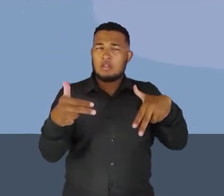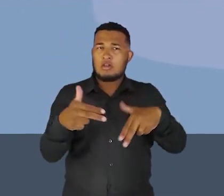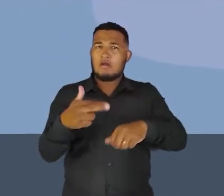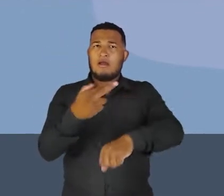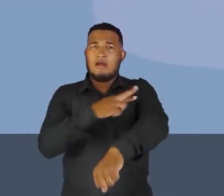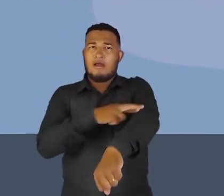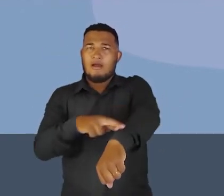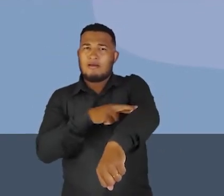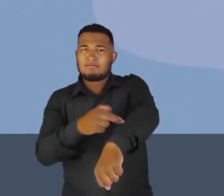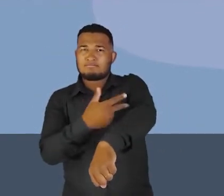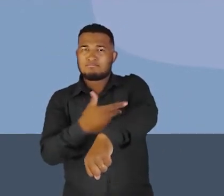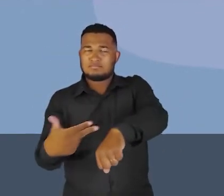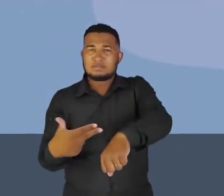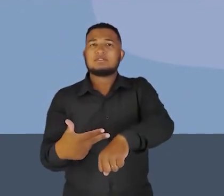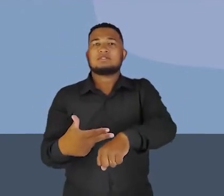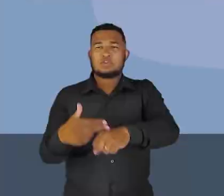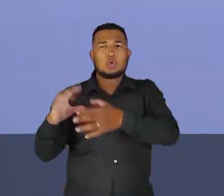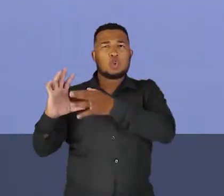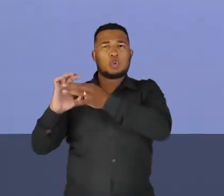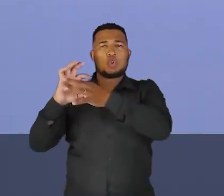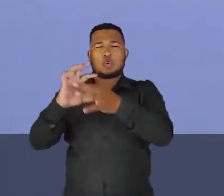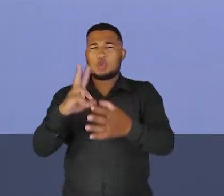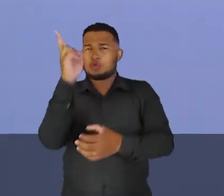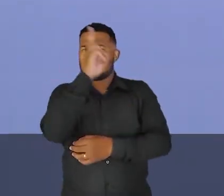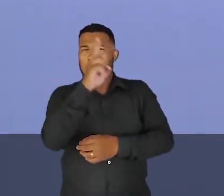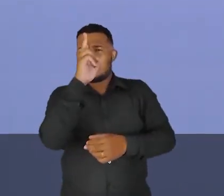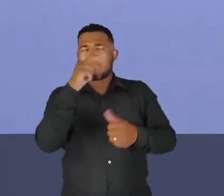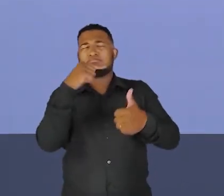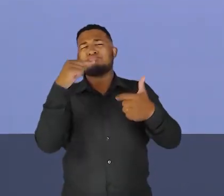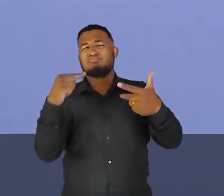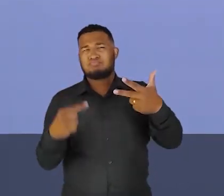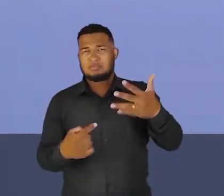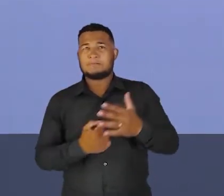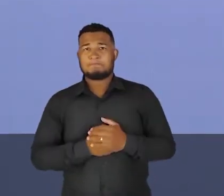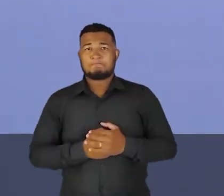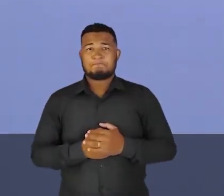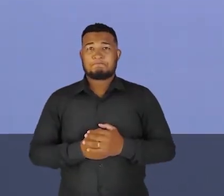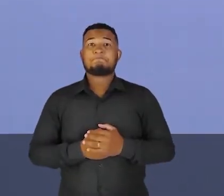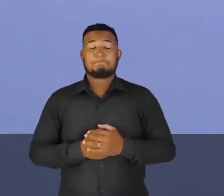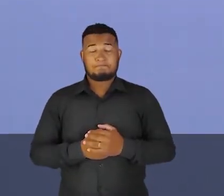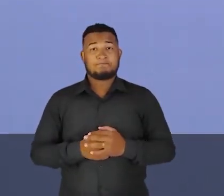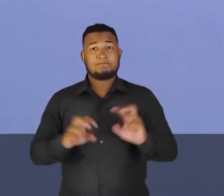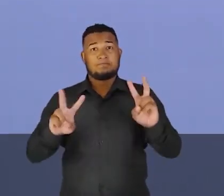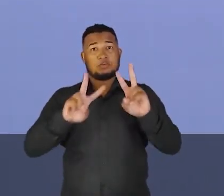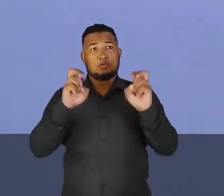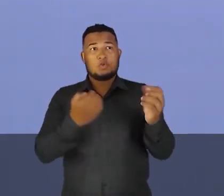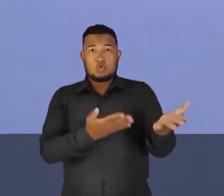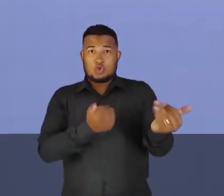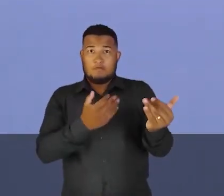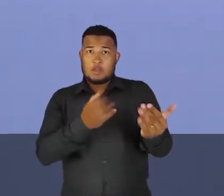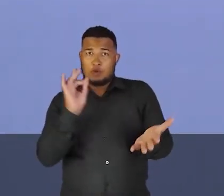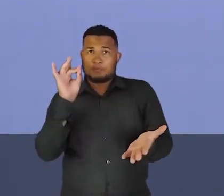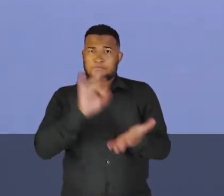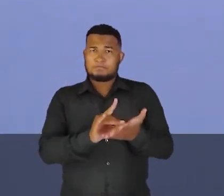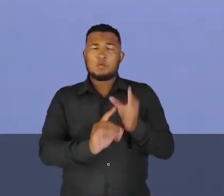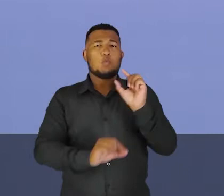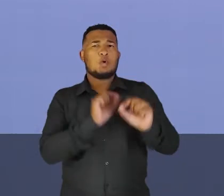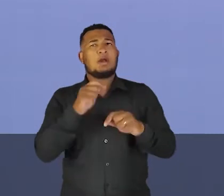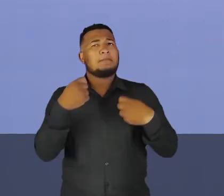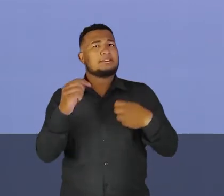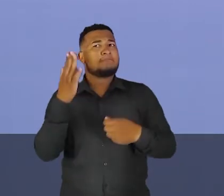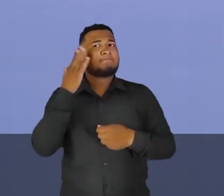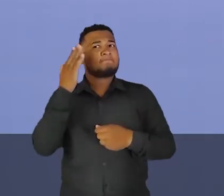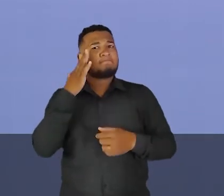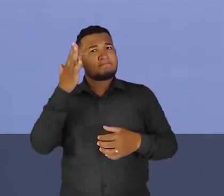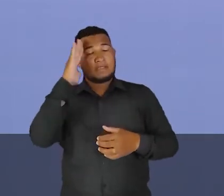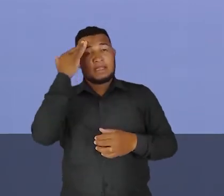grupo, contexto histórico, entre outros. Então, pessoal, olha só, para a gente falar de juventude e juventudes, a gente precisa partir da